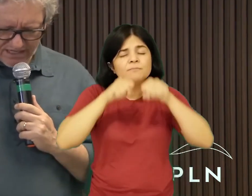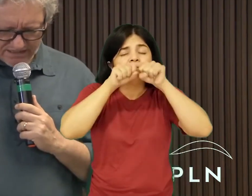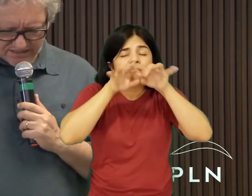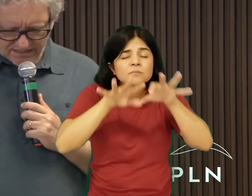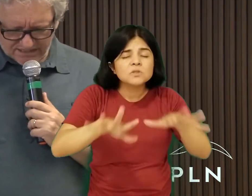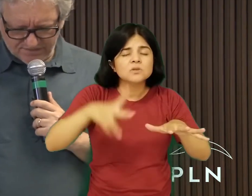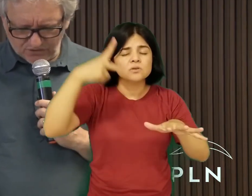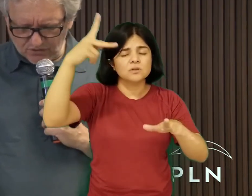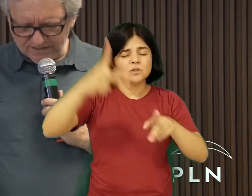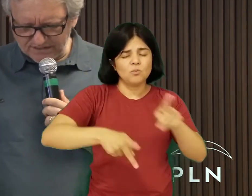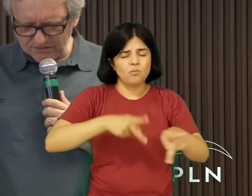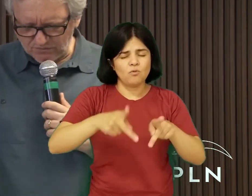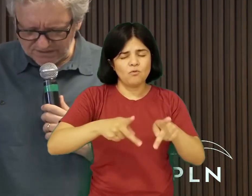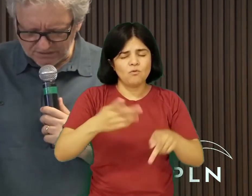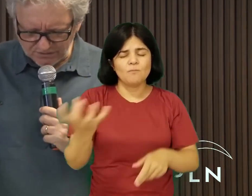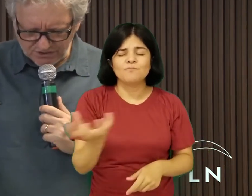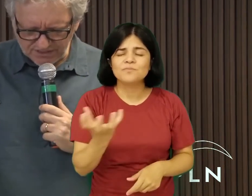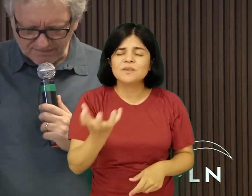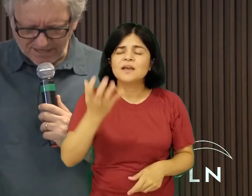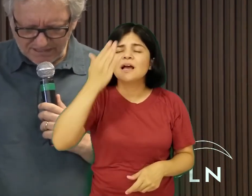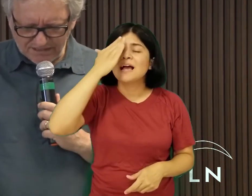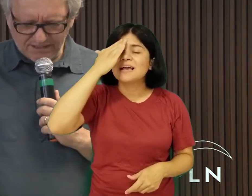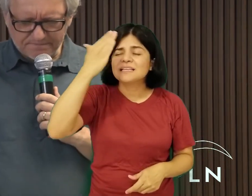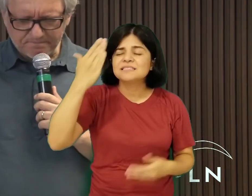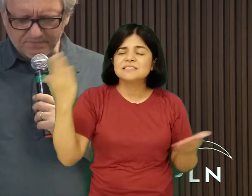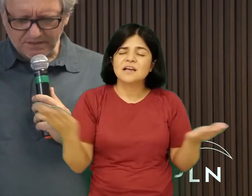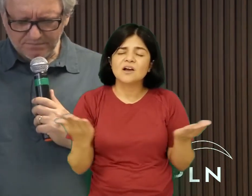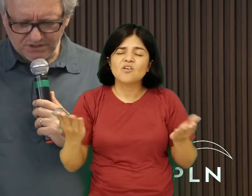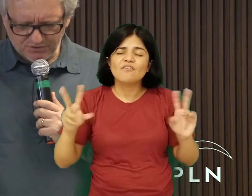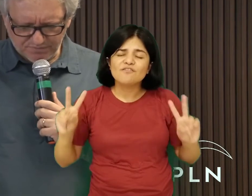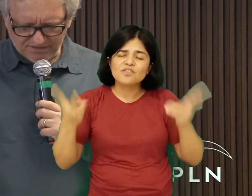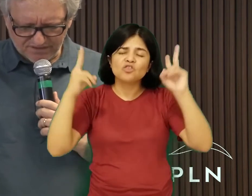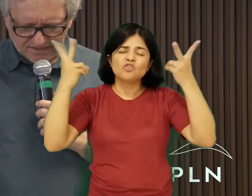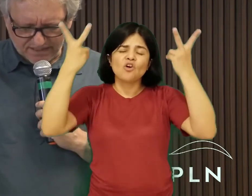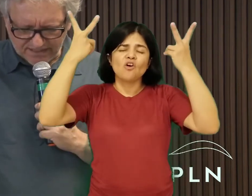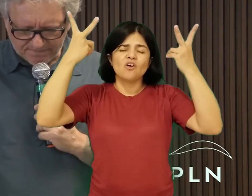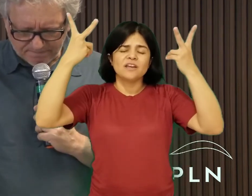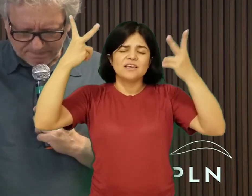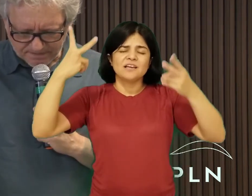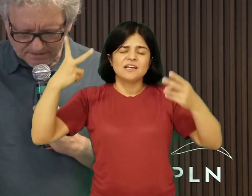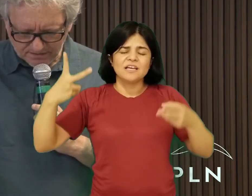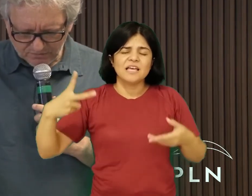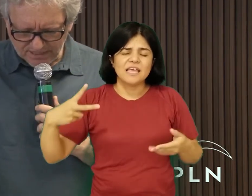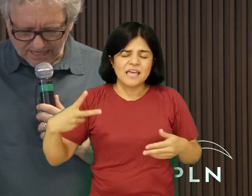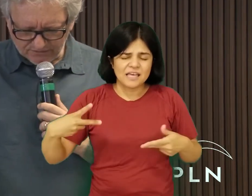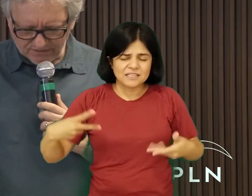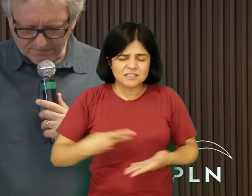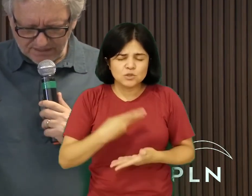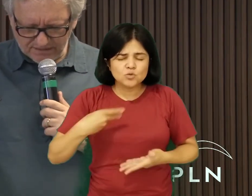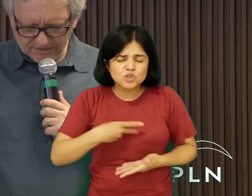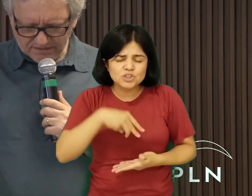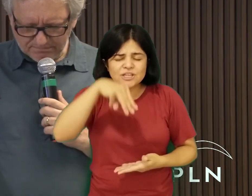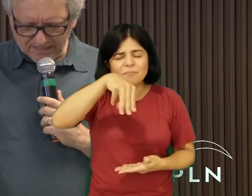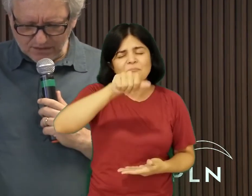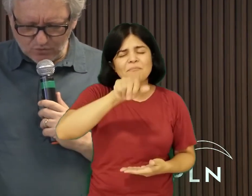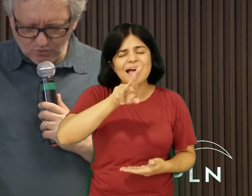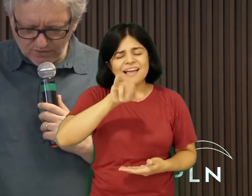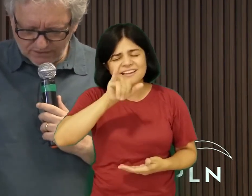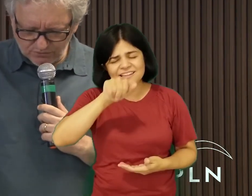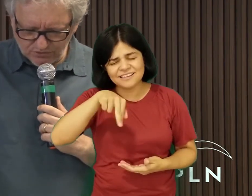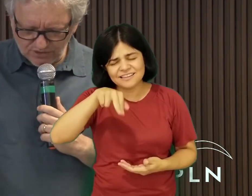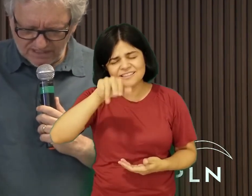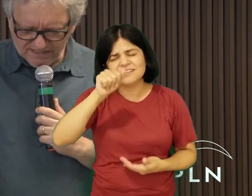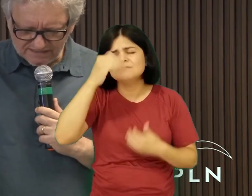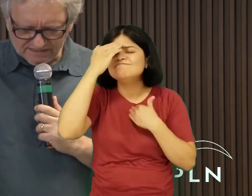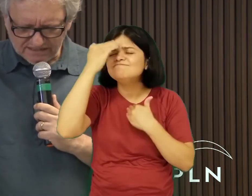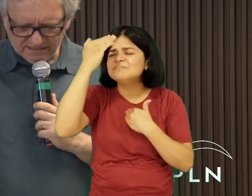agora agradecer as vitórias com a cirurgia da Marina, pedimos pela vida dela. Obrigado também pela cura